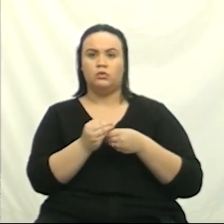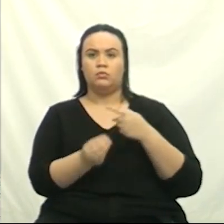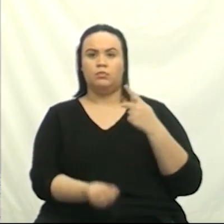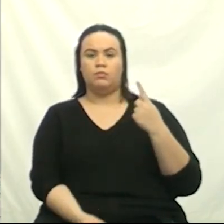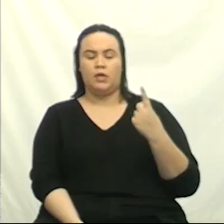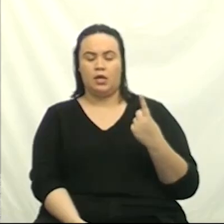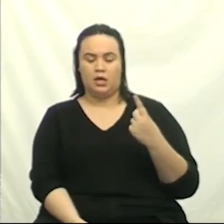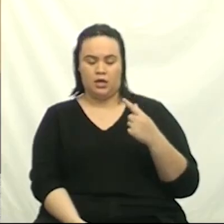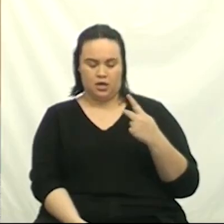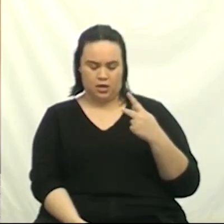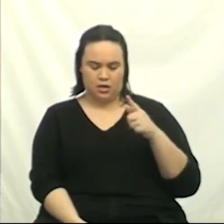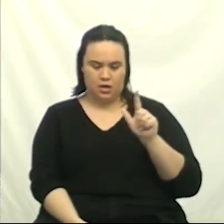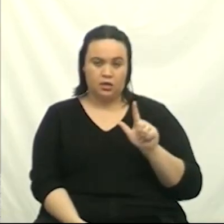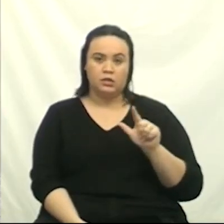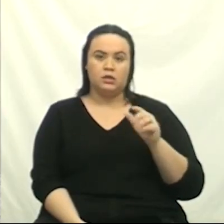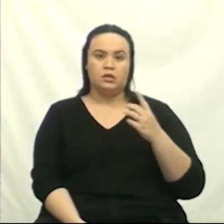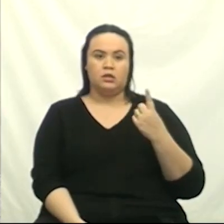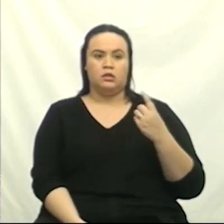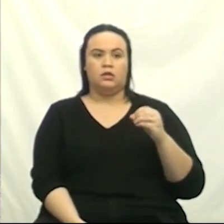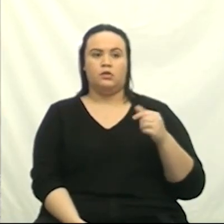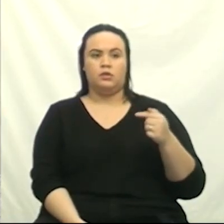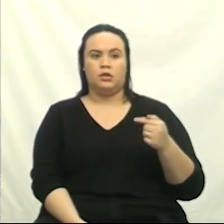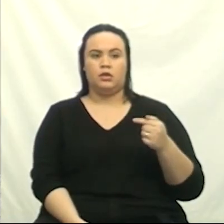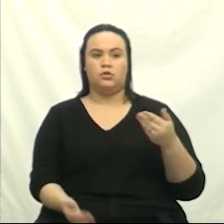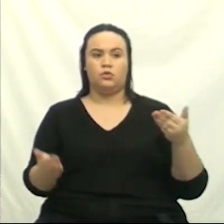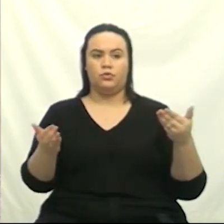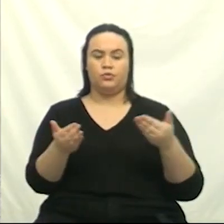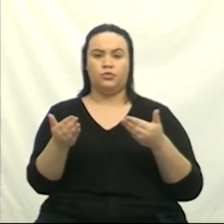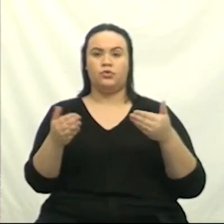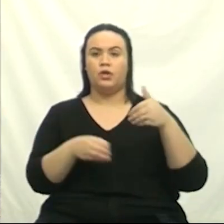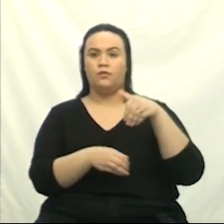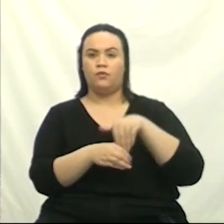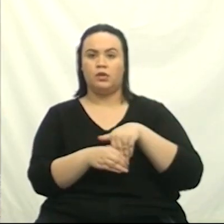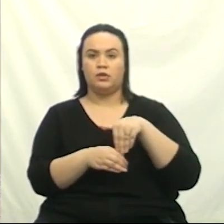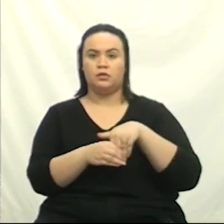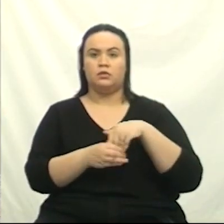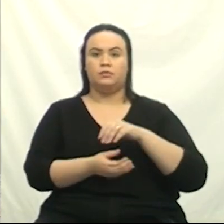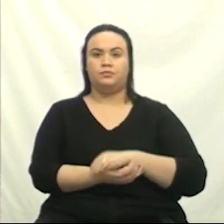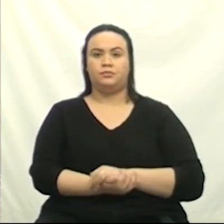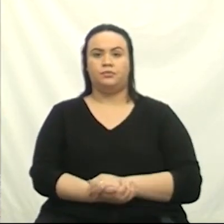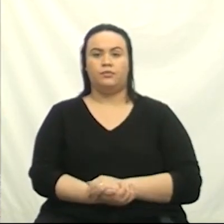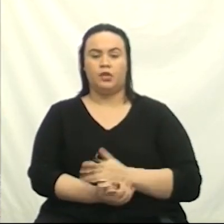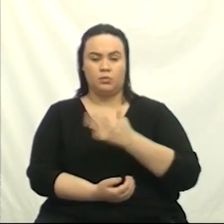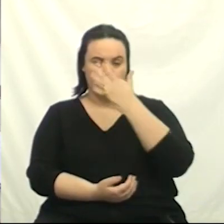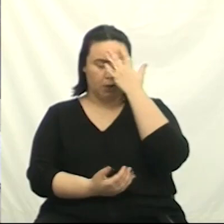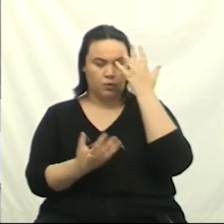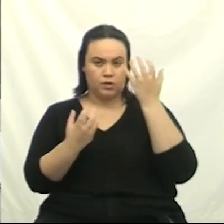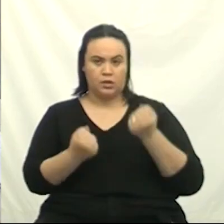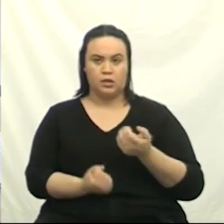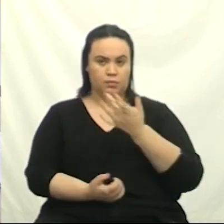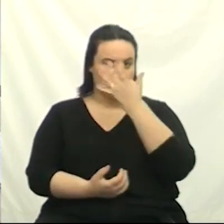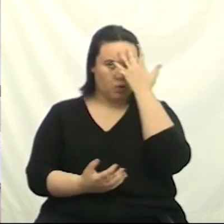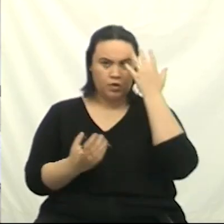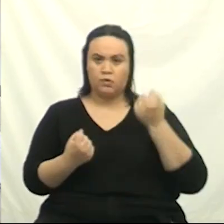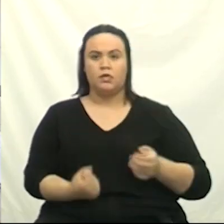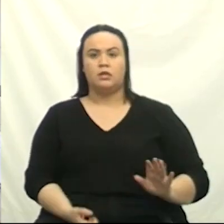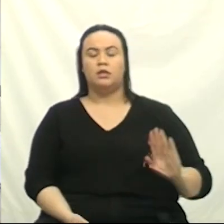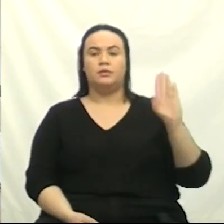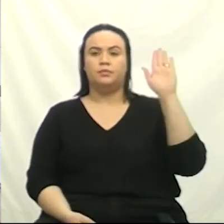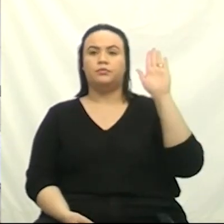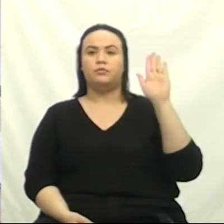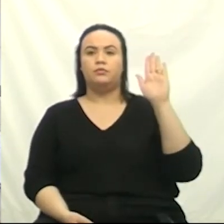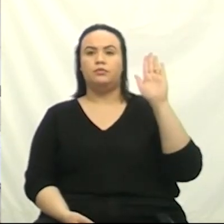p.e. 107 na ordem do dia desta sessão está em votação os favoráveis permaneçam como estão os contrários se